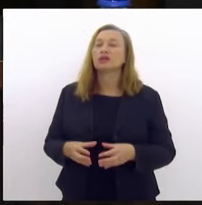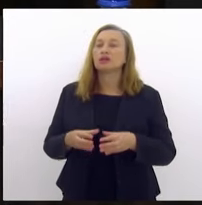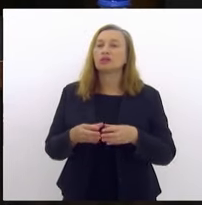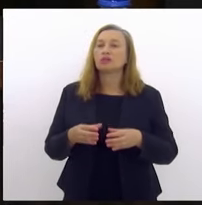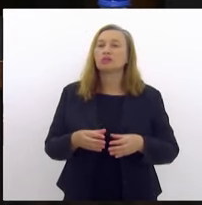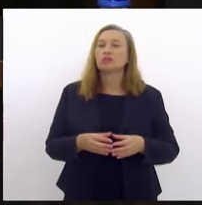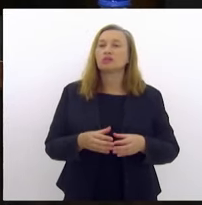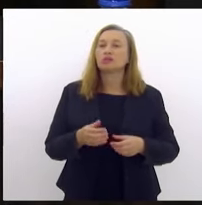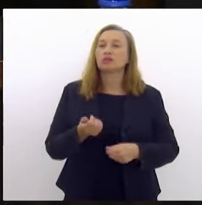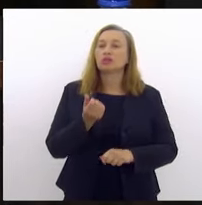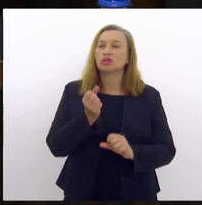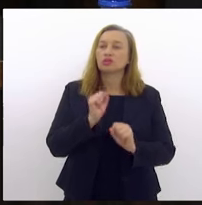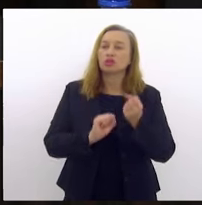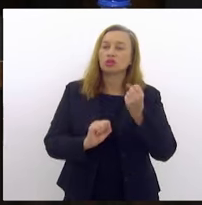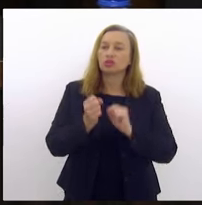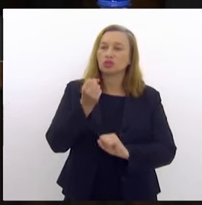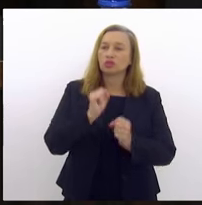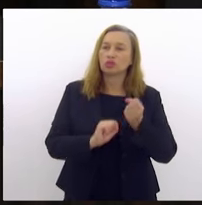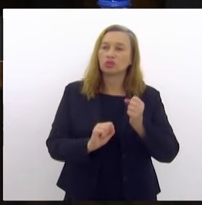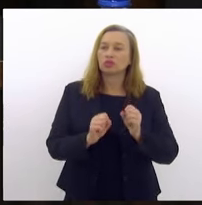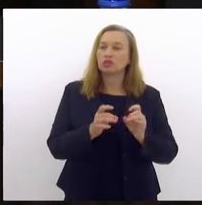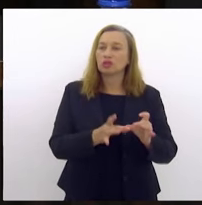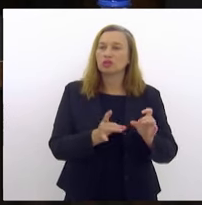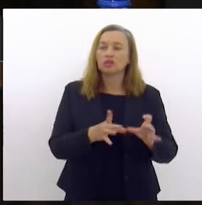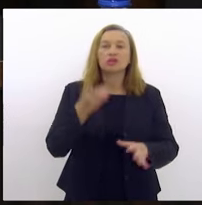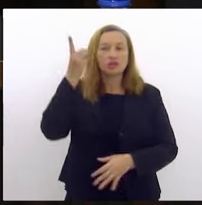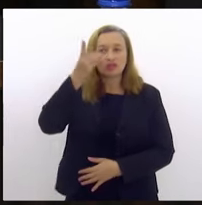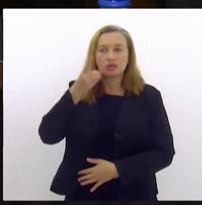Comércio, a presidência designa a